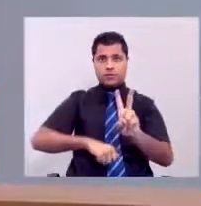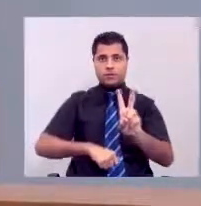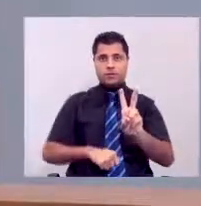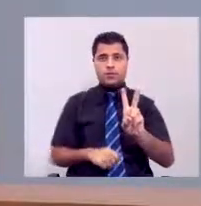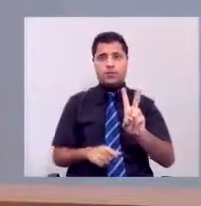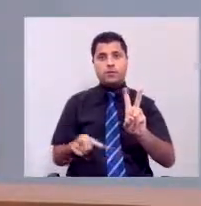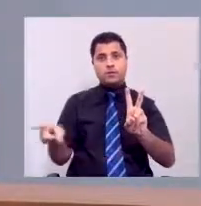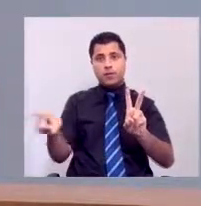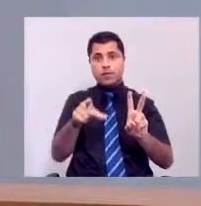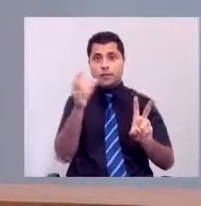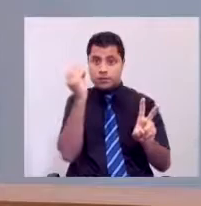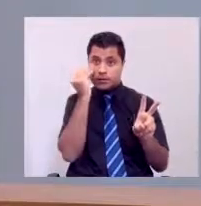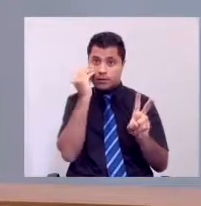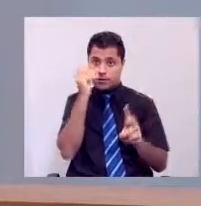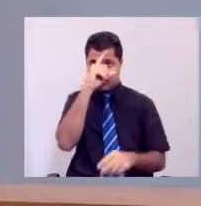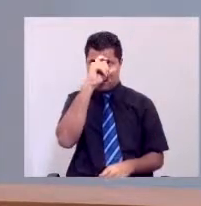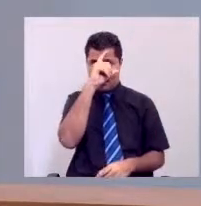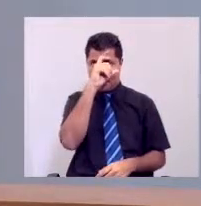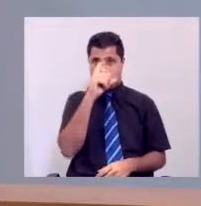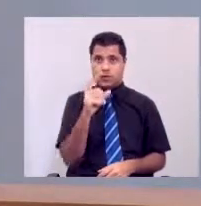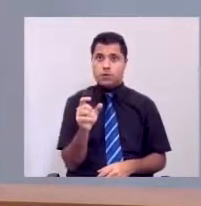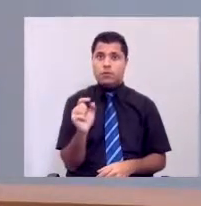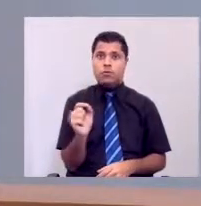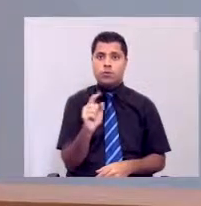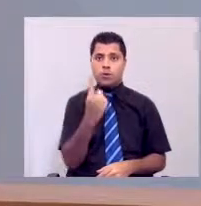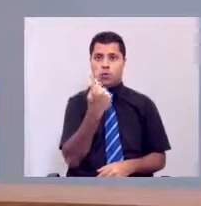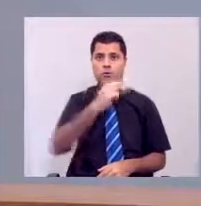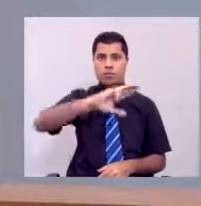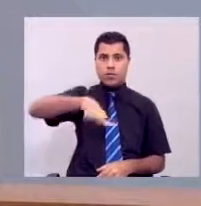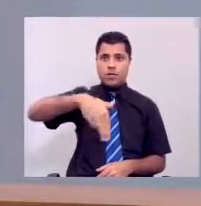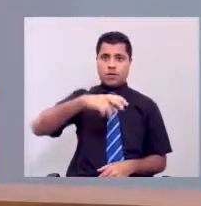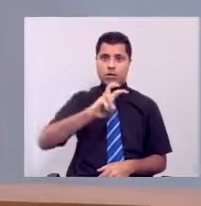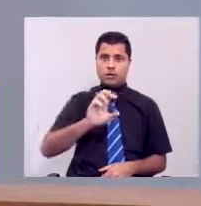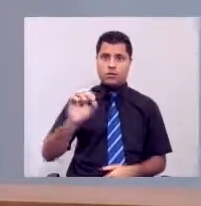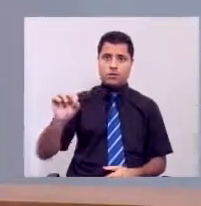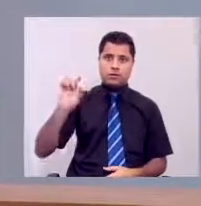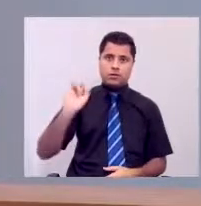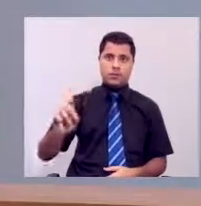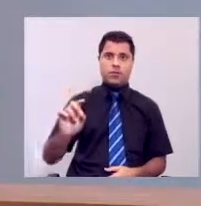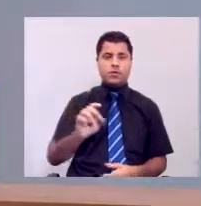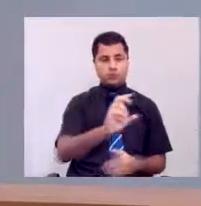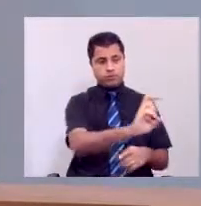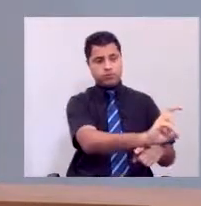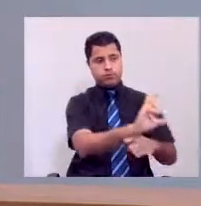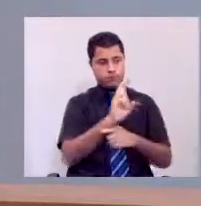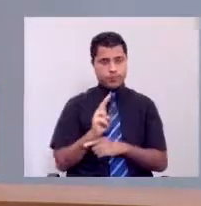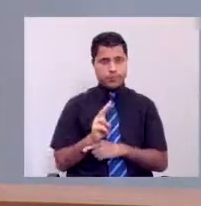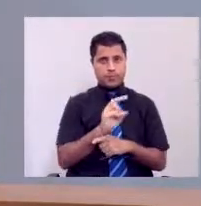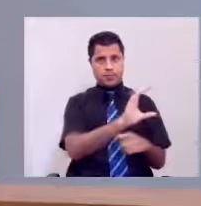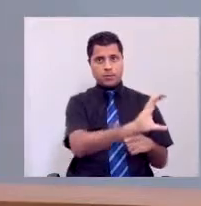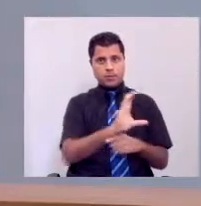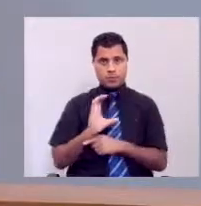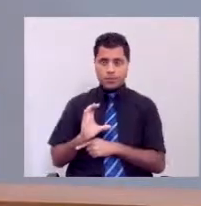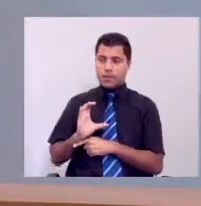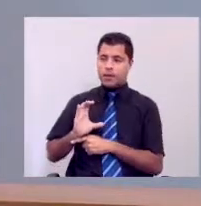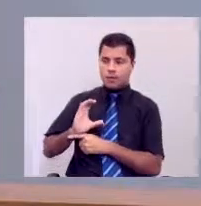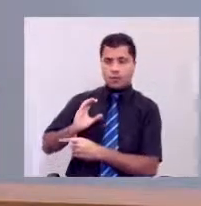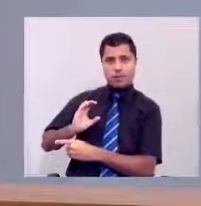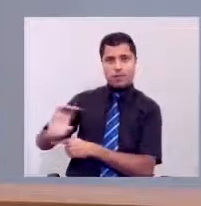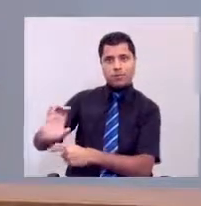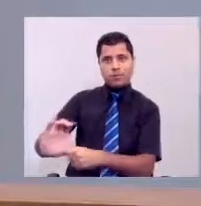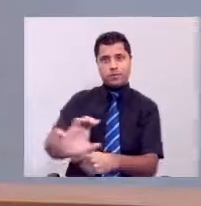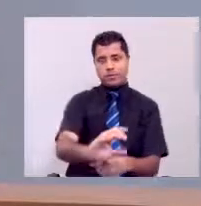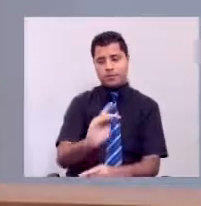estão tentando, o hospital está tentando um empréstimo de 1,5 milhão para sanar esse atraso e também pagar algumas